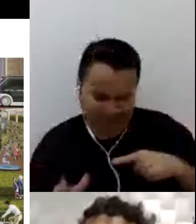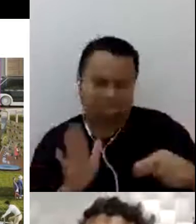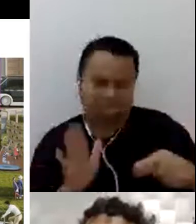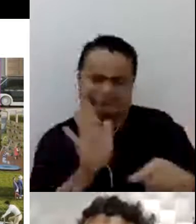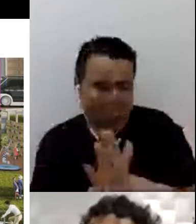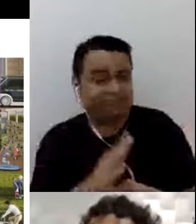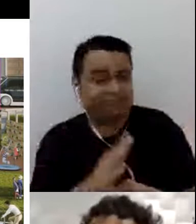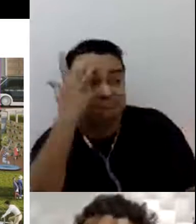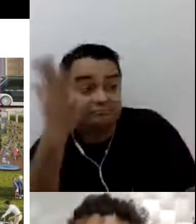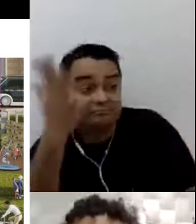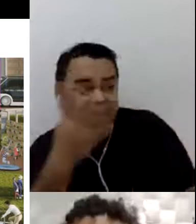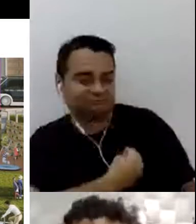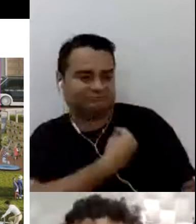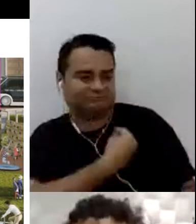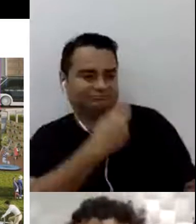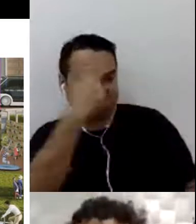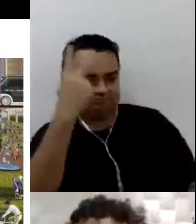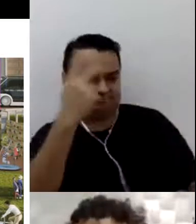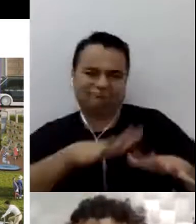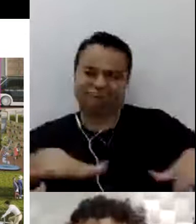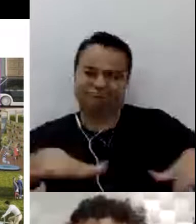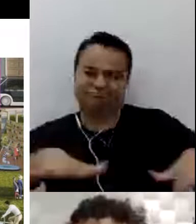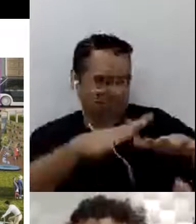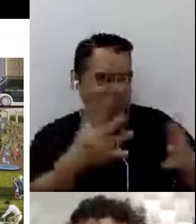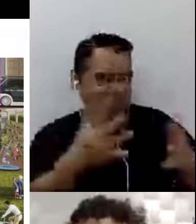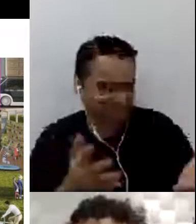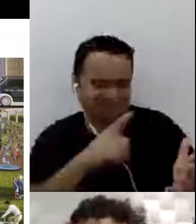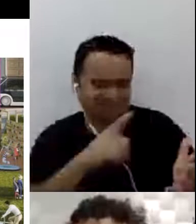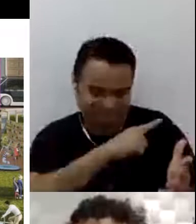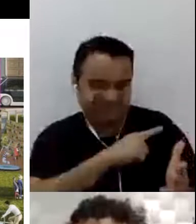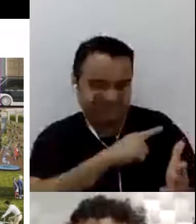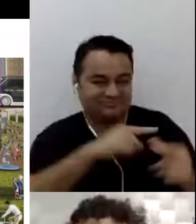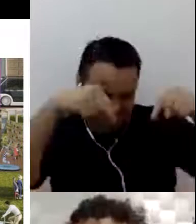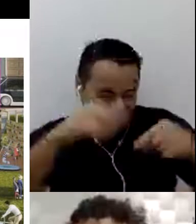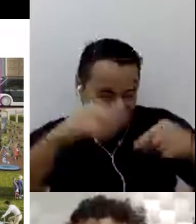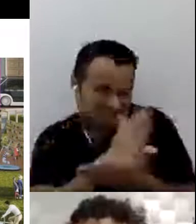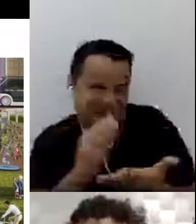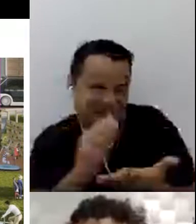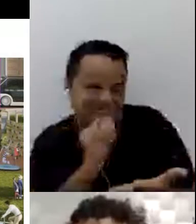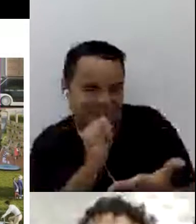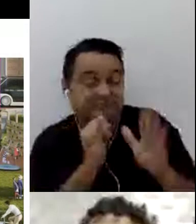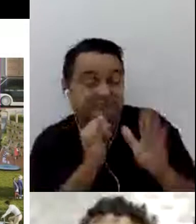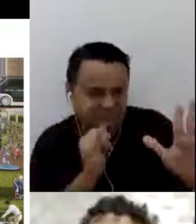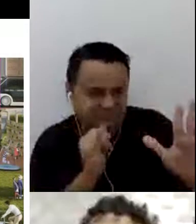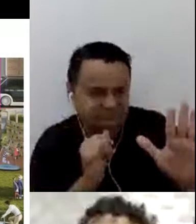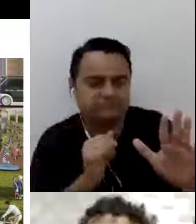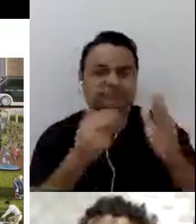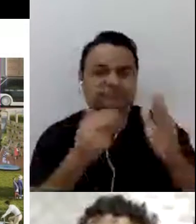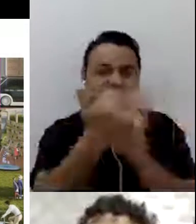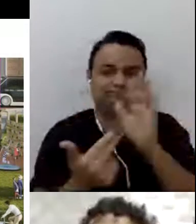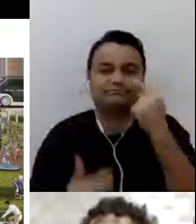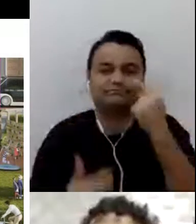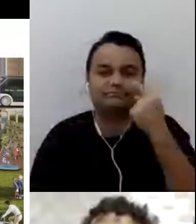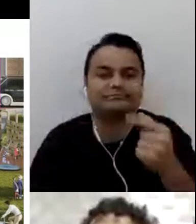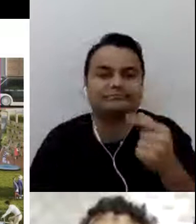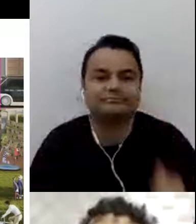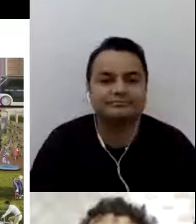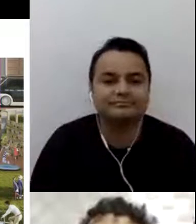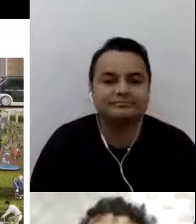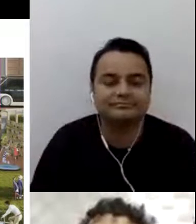facilitar a vida das pessoas, muitas outras, muitos, né? Aqui são alguns exemplos, mas essa imagem traduz,